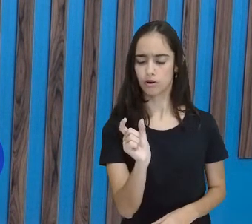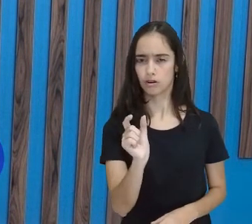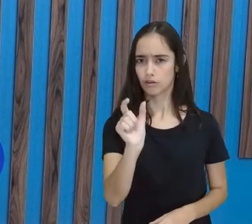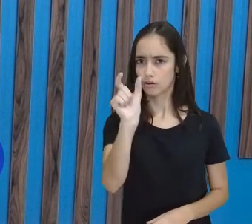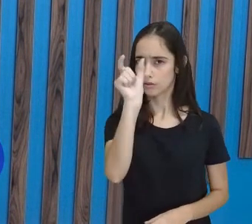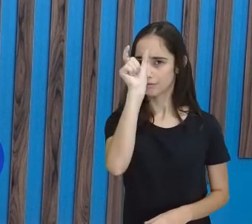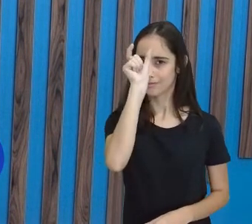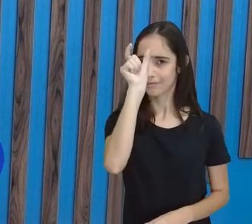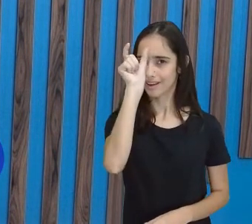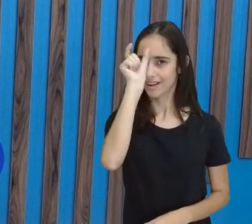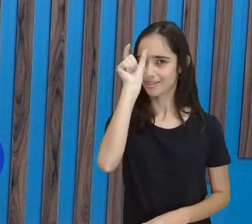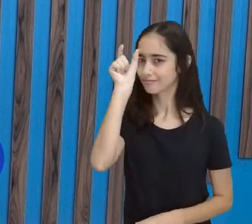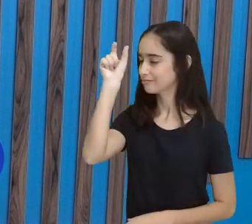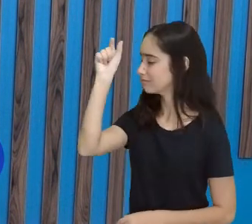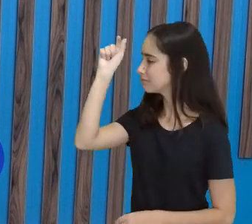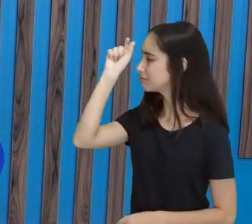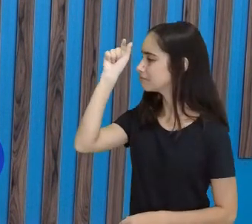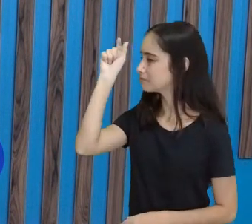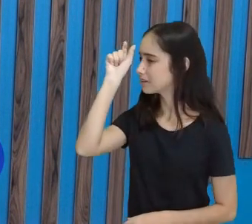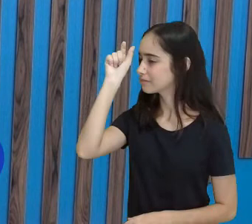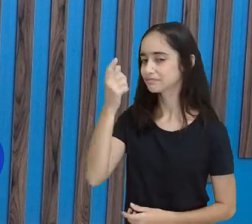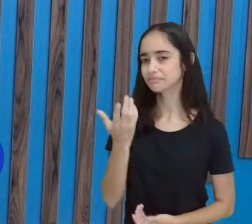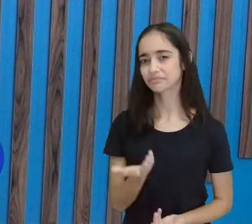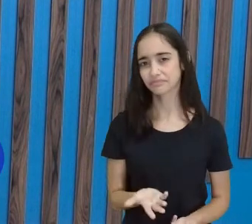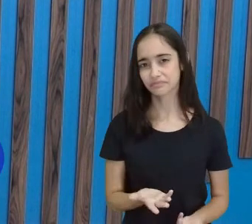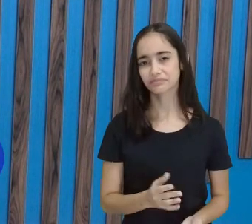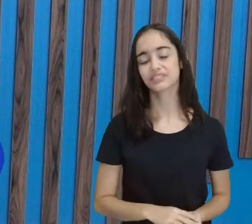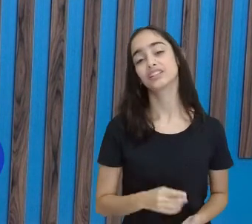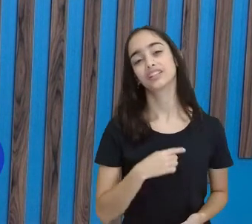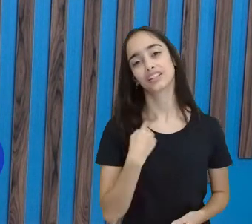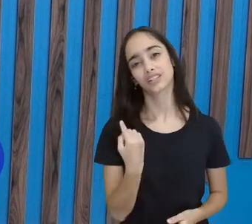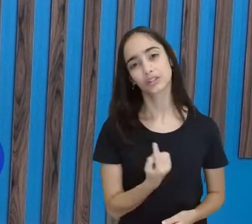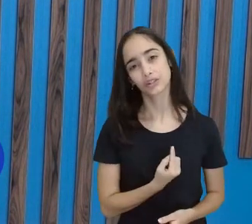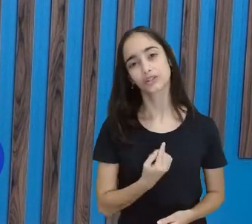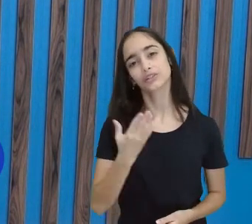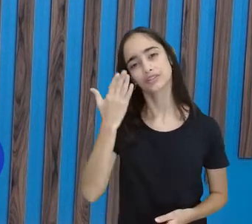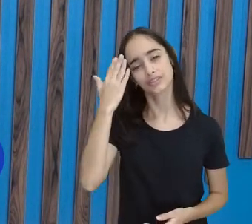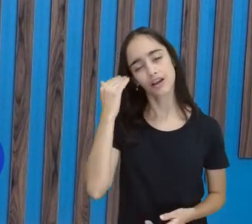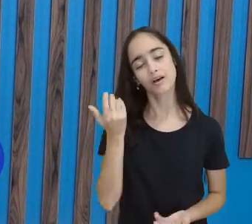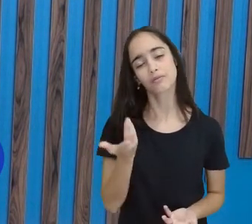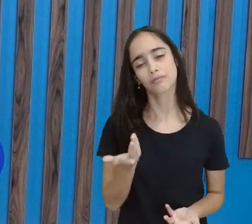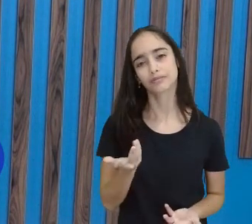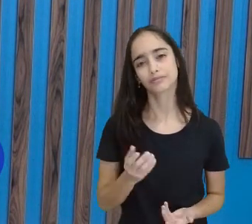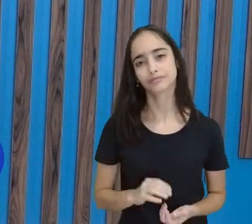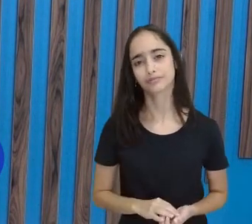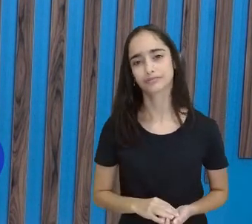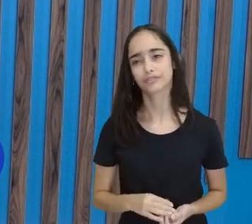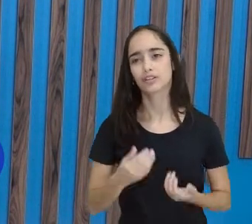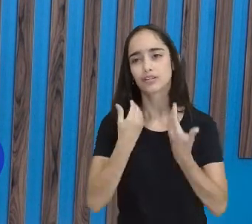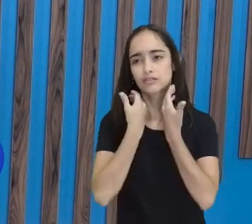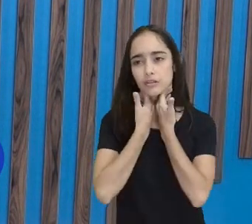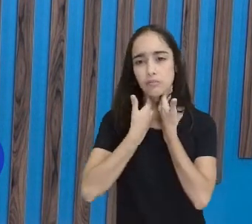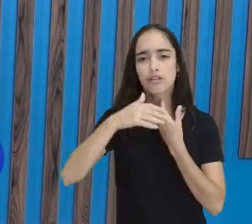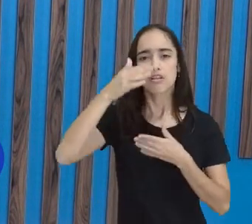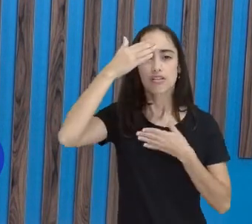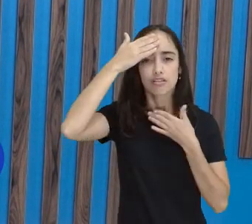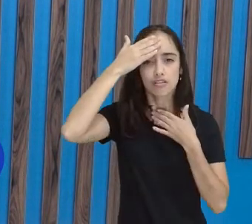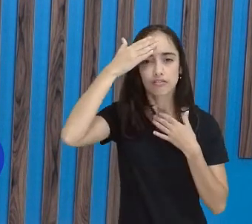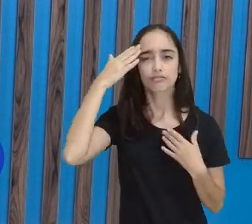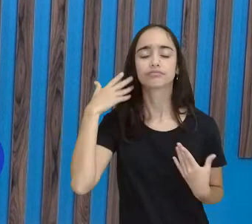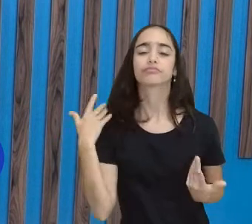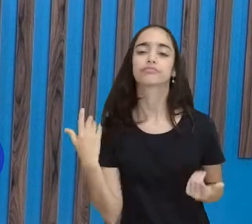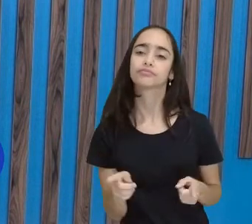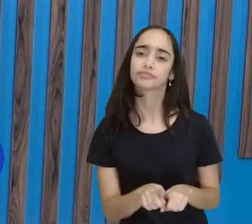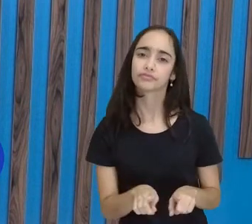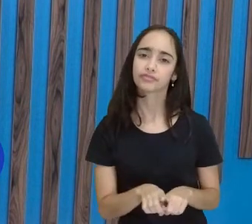modelo diferente, mas também que é para medir a temperatura do nosso corpo, tá certo? Então, nós podemos medir o quê? Nós podemos medir